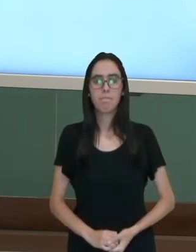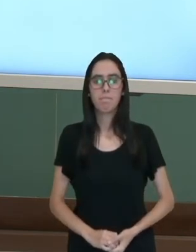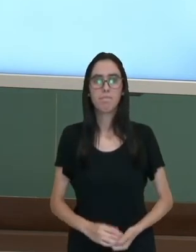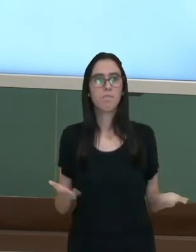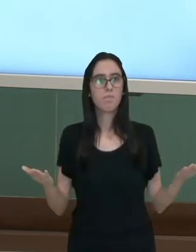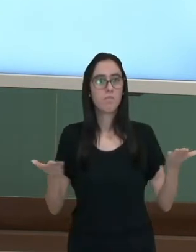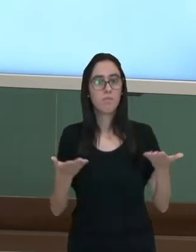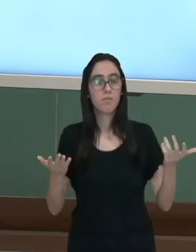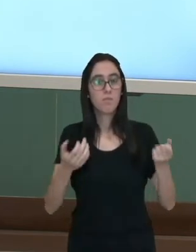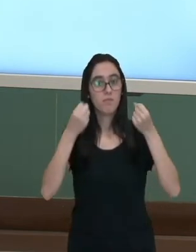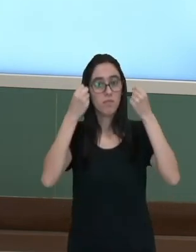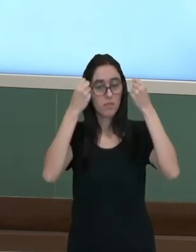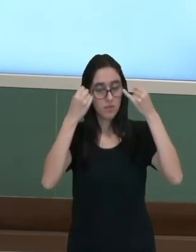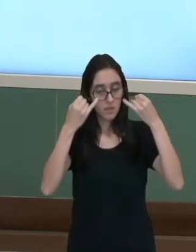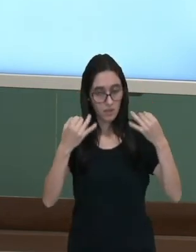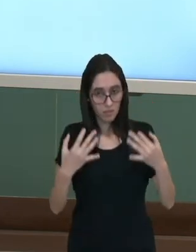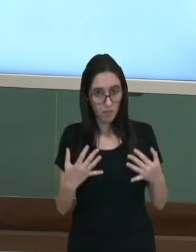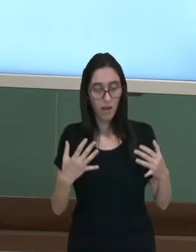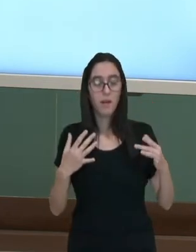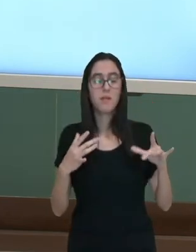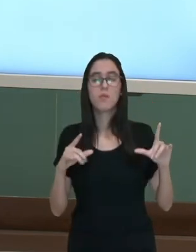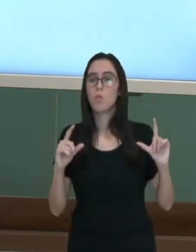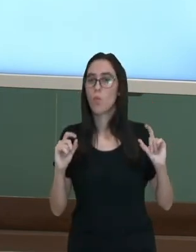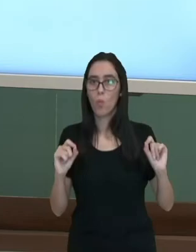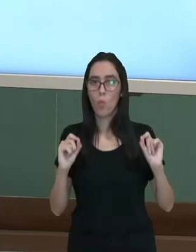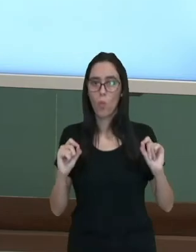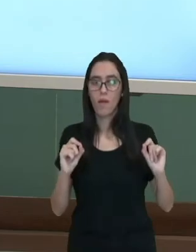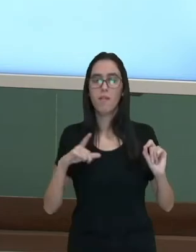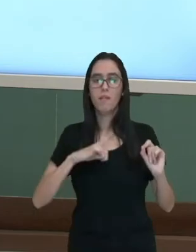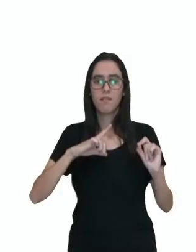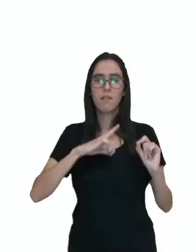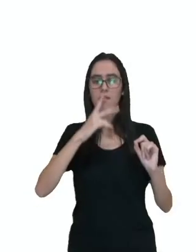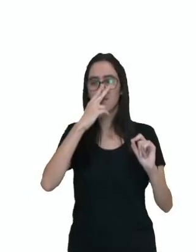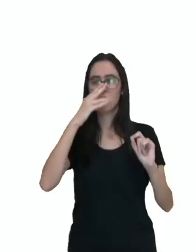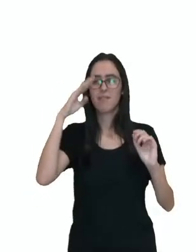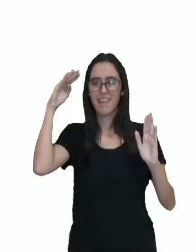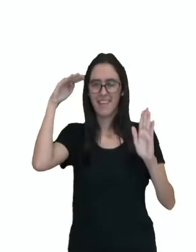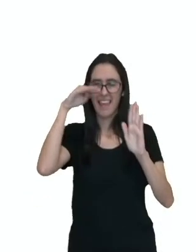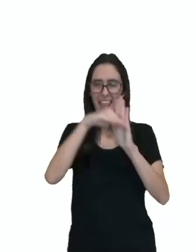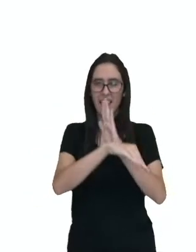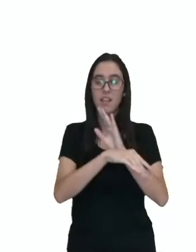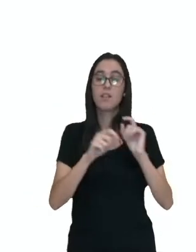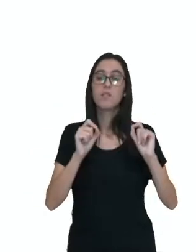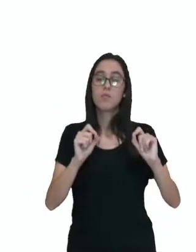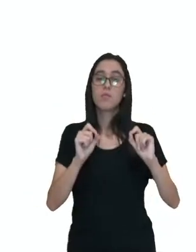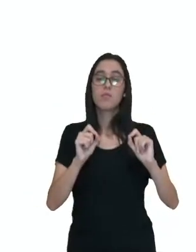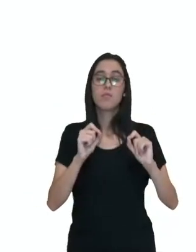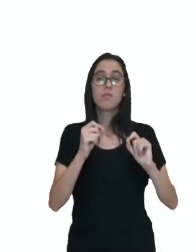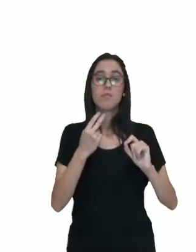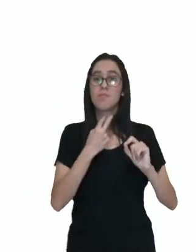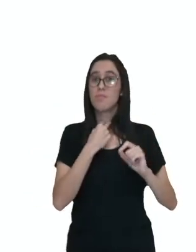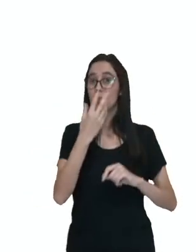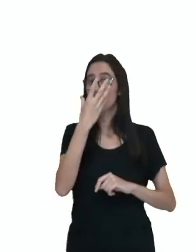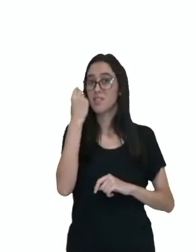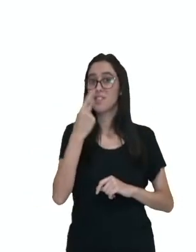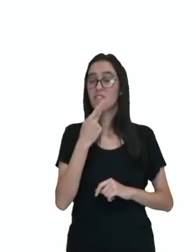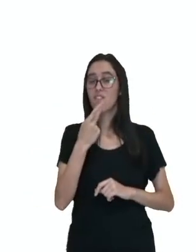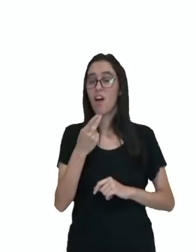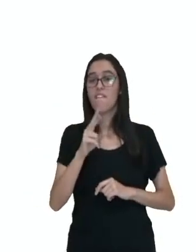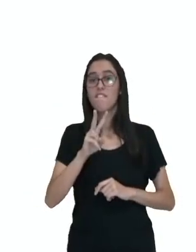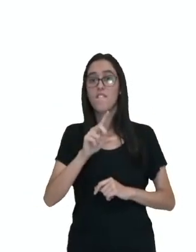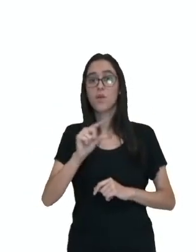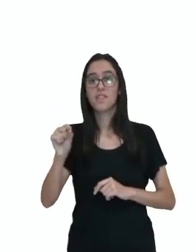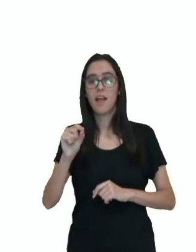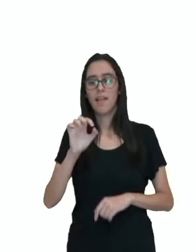Falando um pouquinho aqui sobre essa questão lá da queda, né? A gente não pode deixar de falar sobre a questão da velocidade de escape.